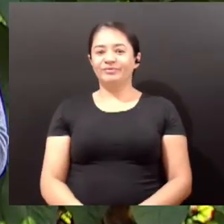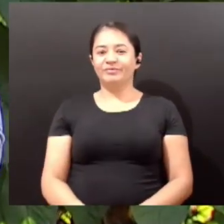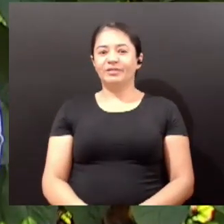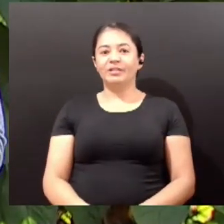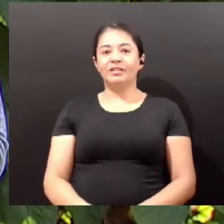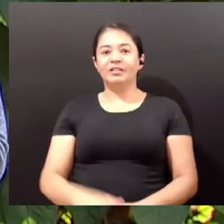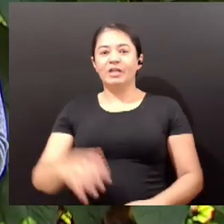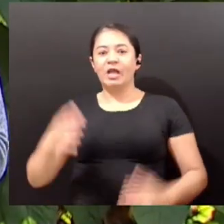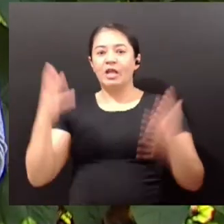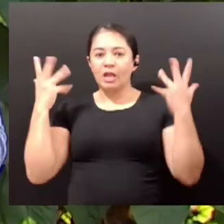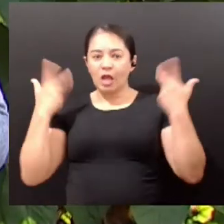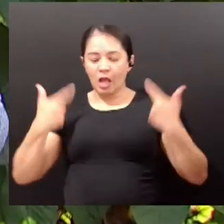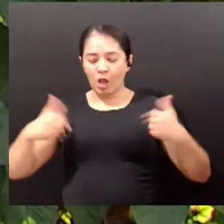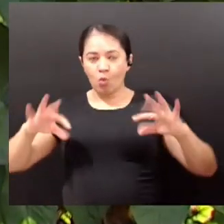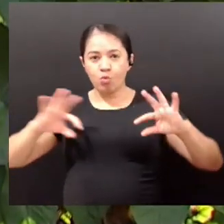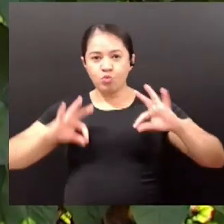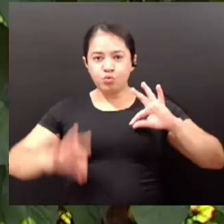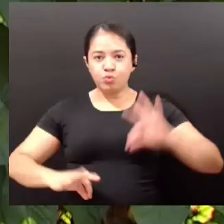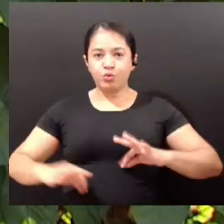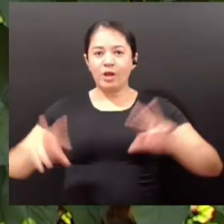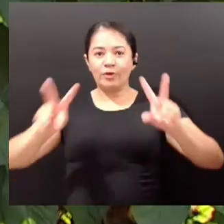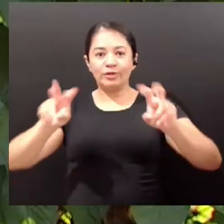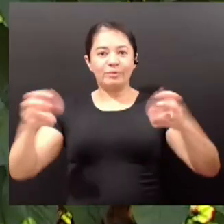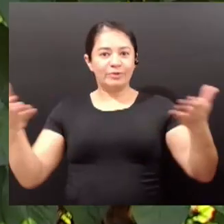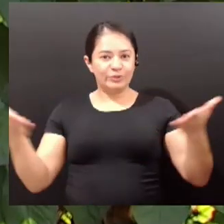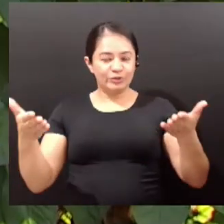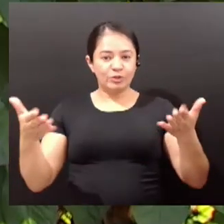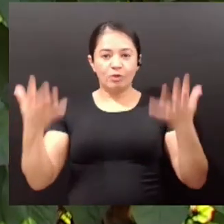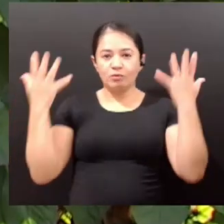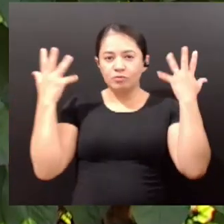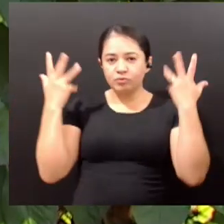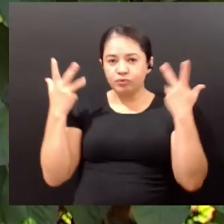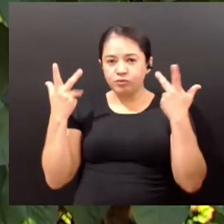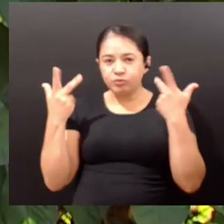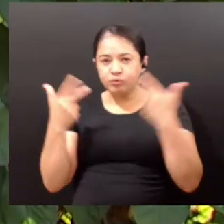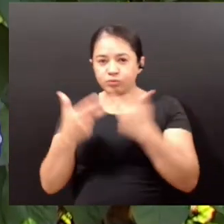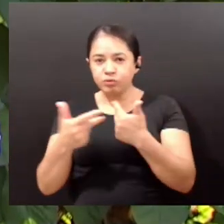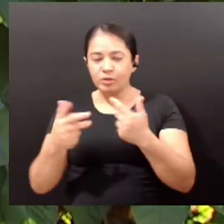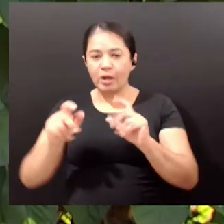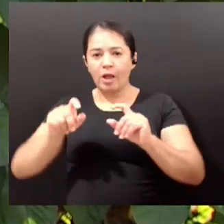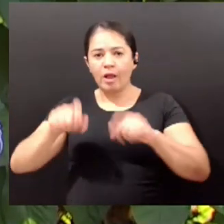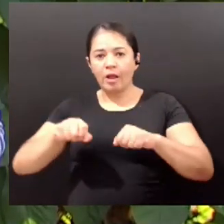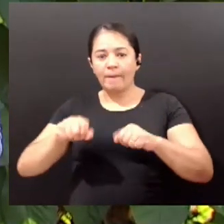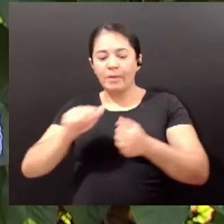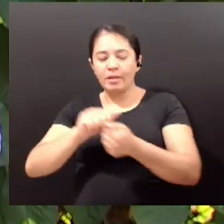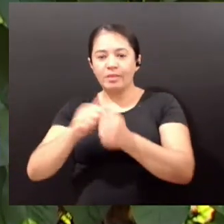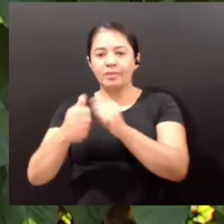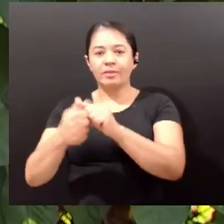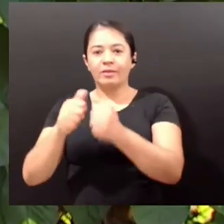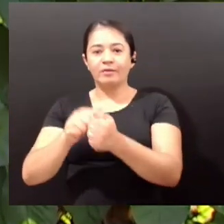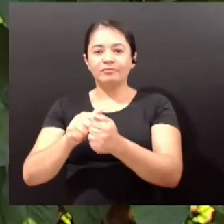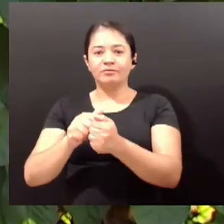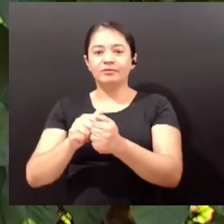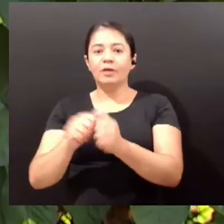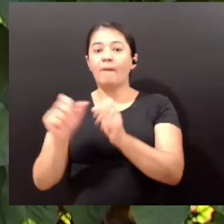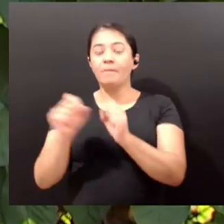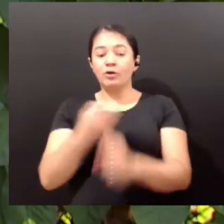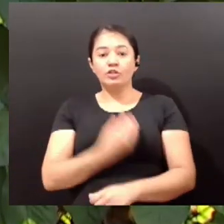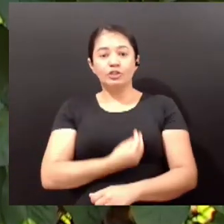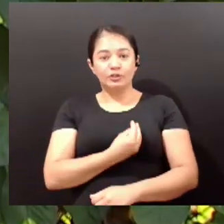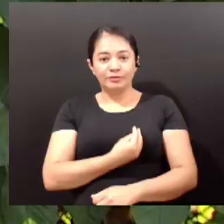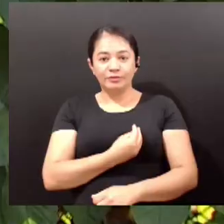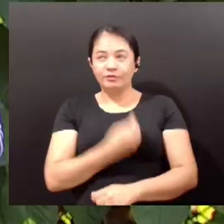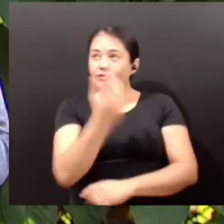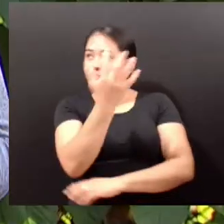tema do É o Bicho de hoje. Um animal com enorme capacidade de adaptação que pode viver tanto em florestas